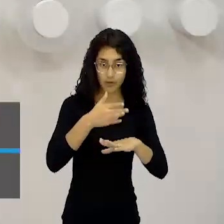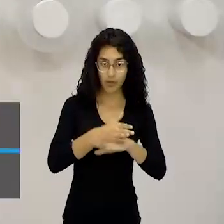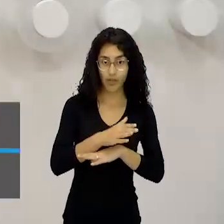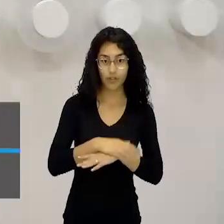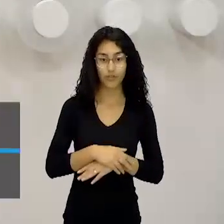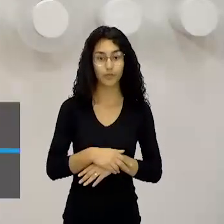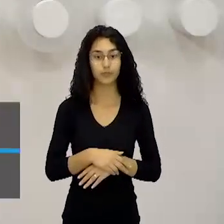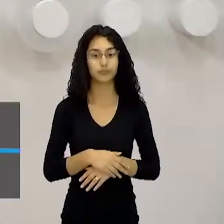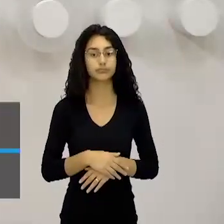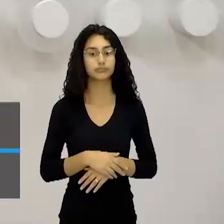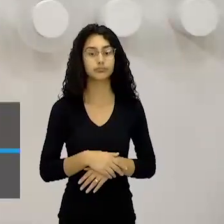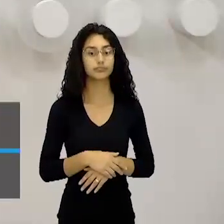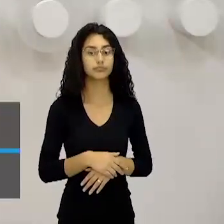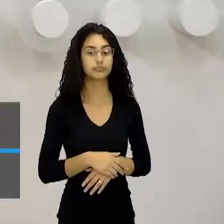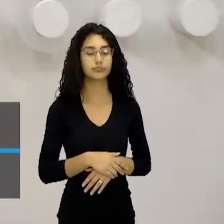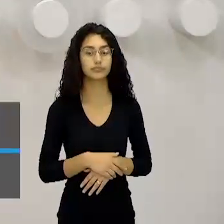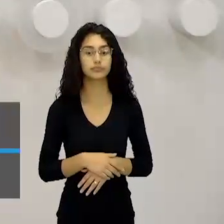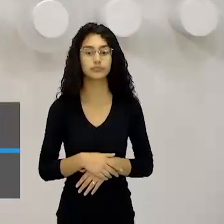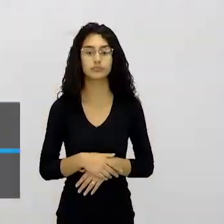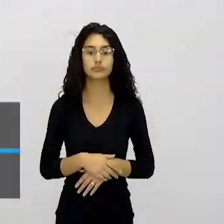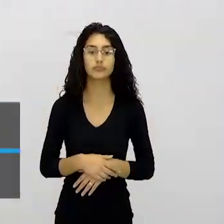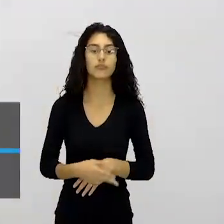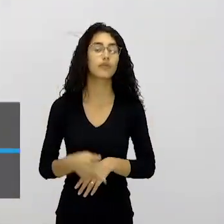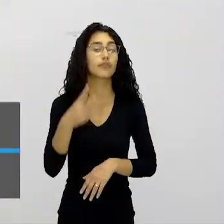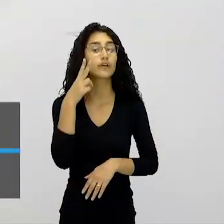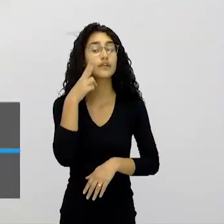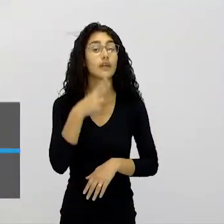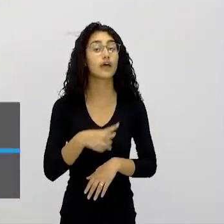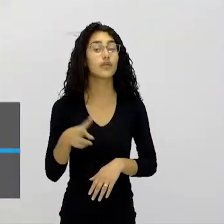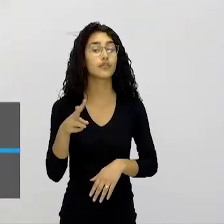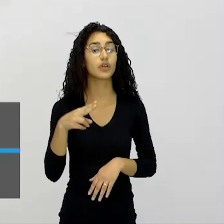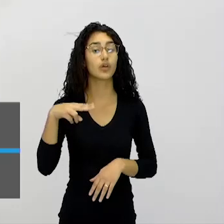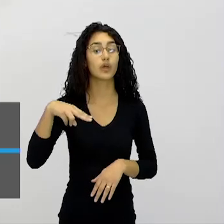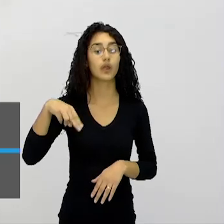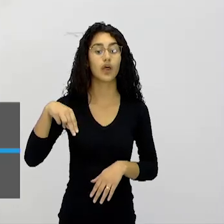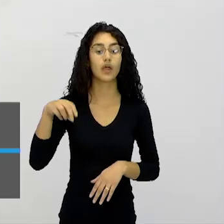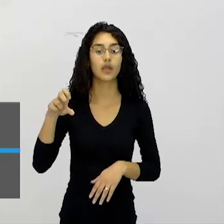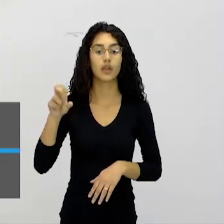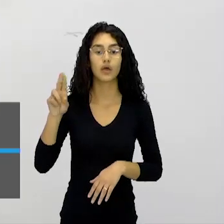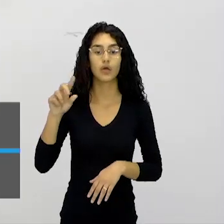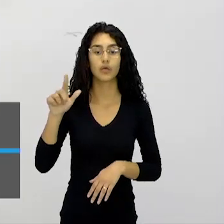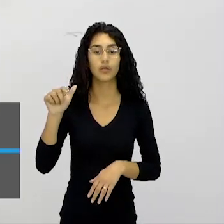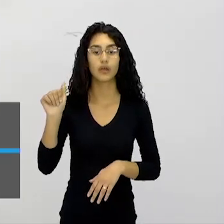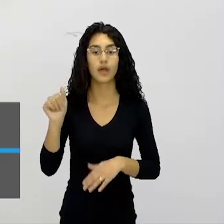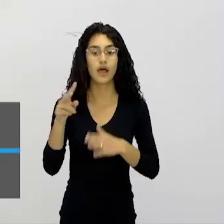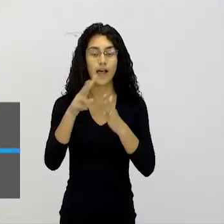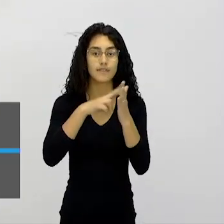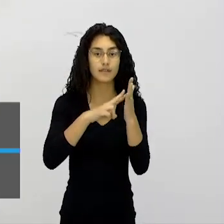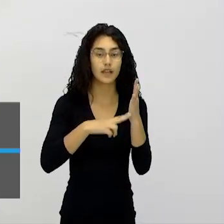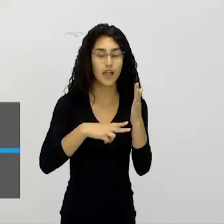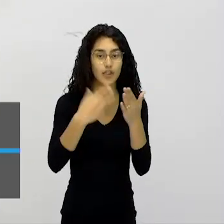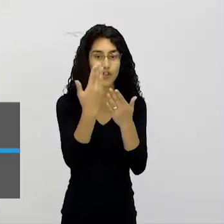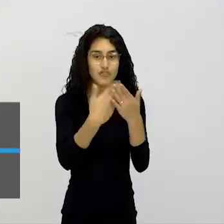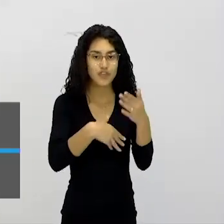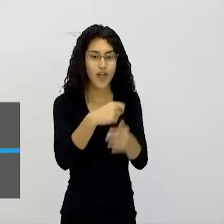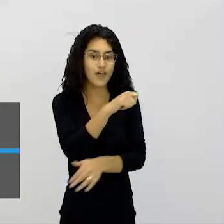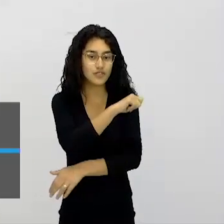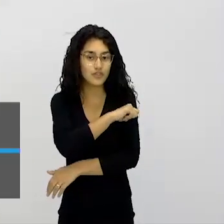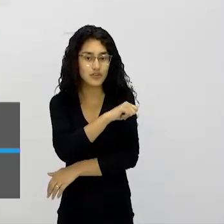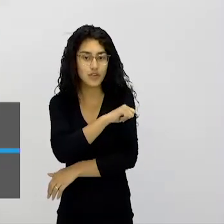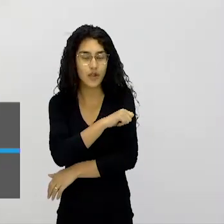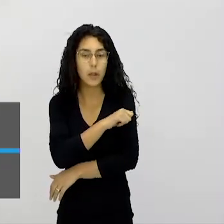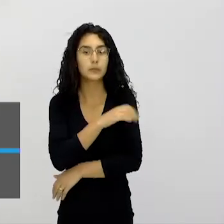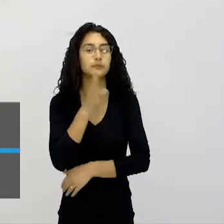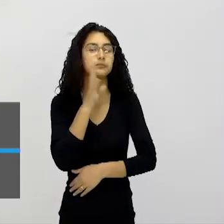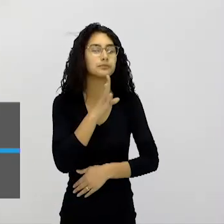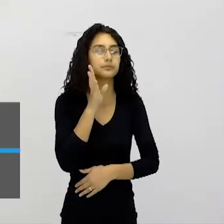participando, tá bem? E vocês viram que a Nilza estava lendo o chat dos alunos, né? Que a gente fica muito